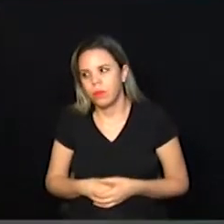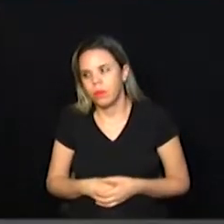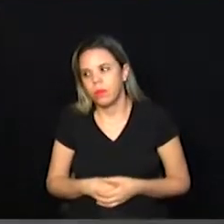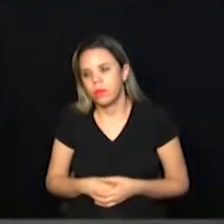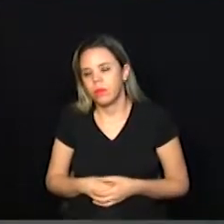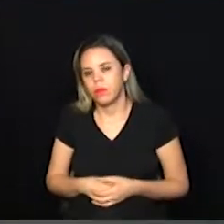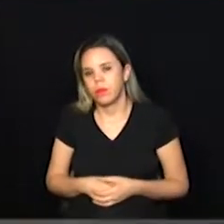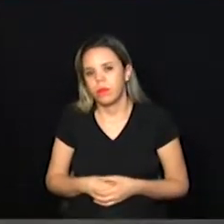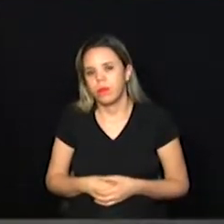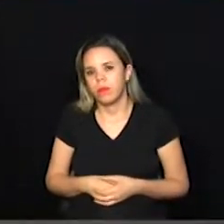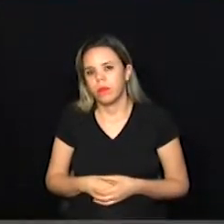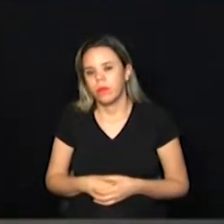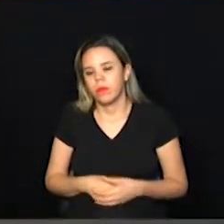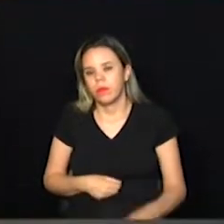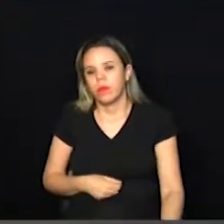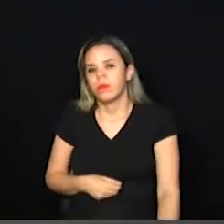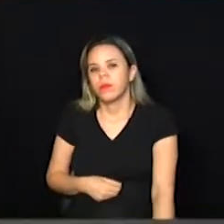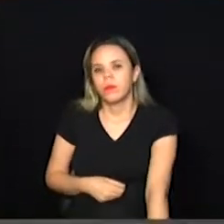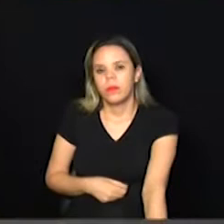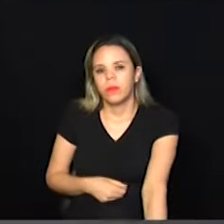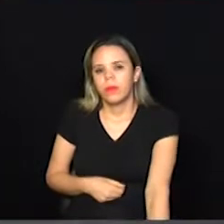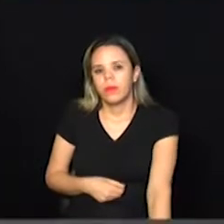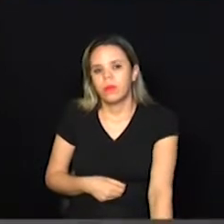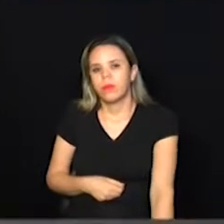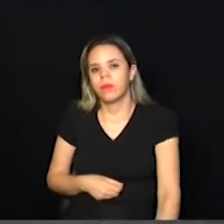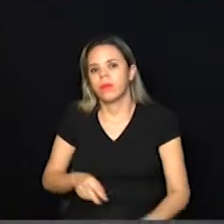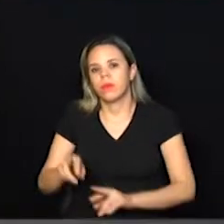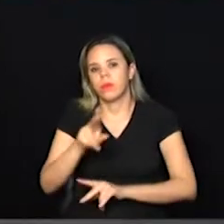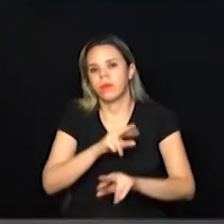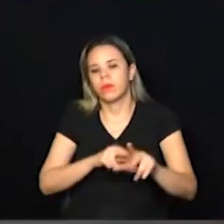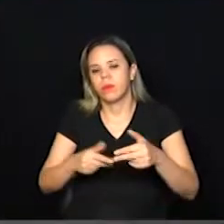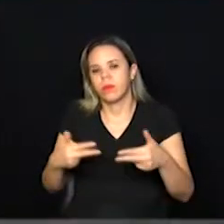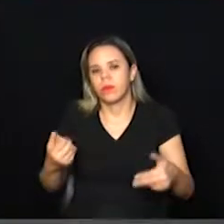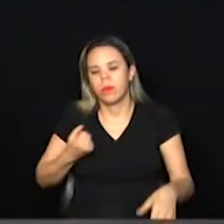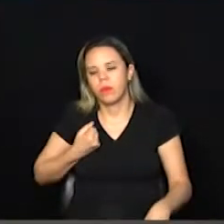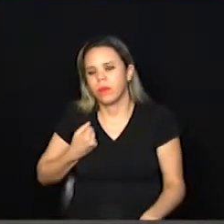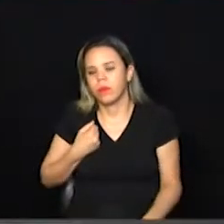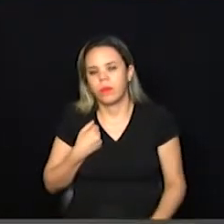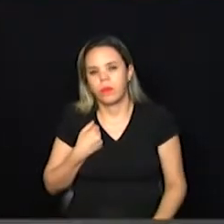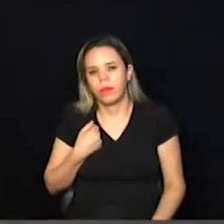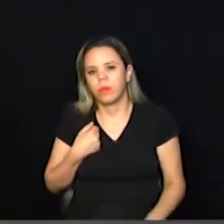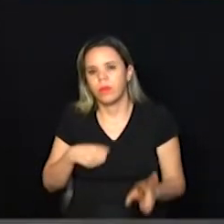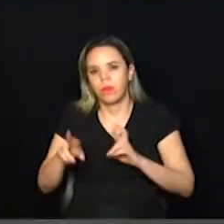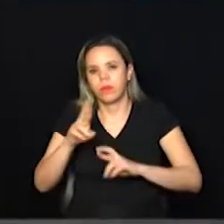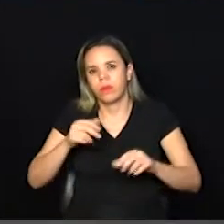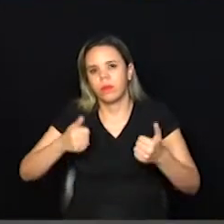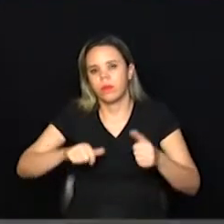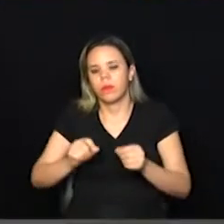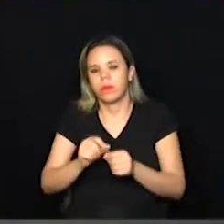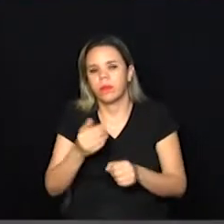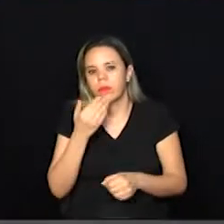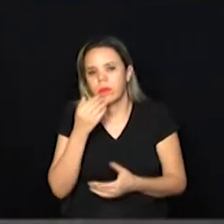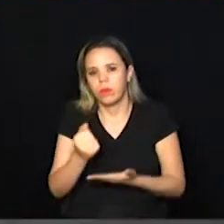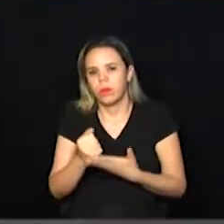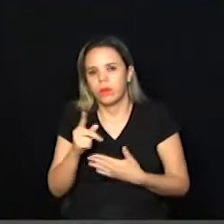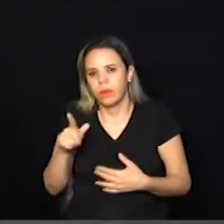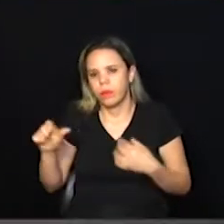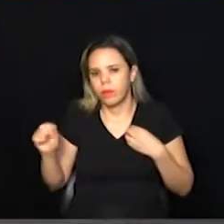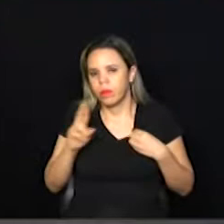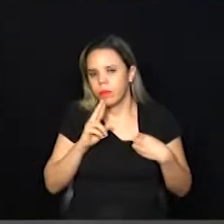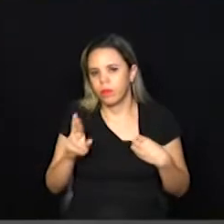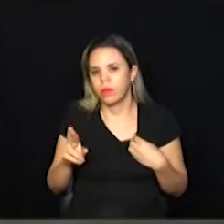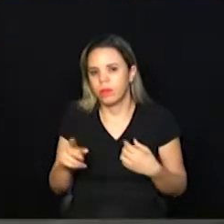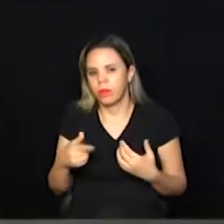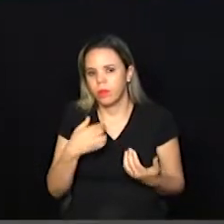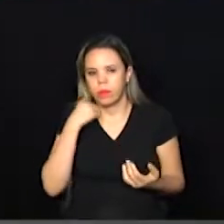números. Essa grande variação de números. E aí, uma análise que eu faço, eu até vou pedir ajuda para a Paula nesse sentido, porque a